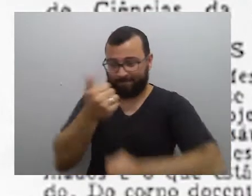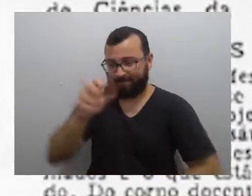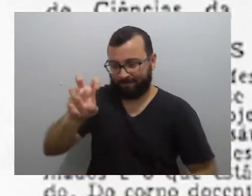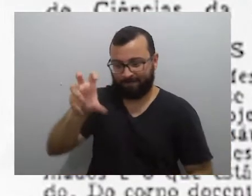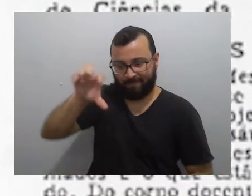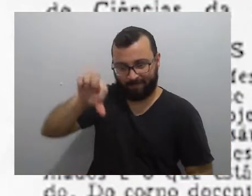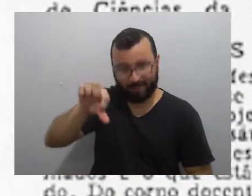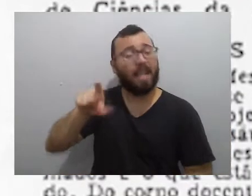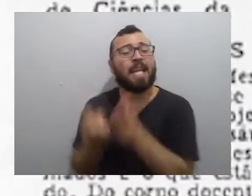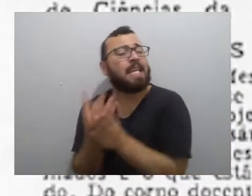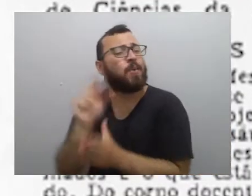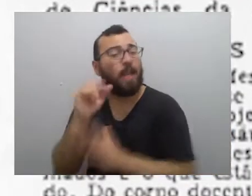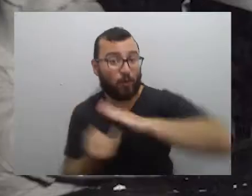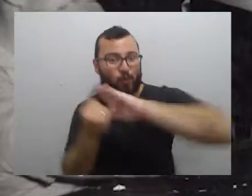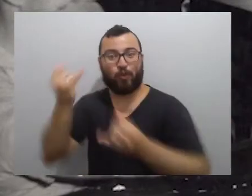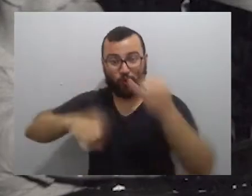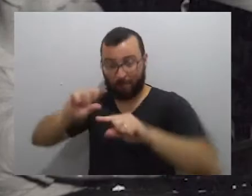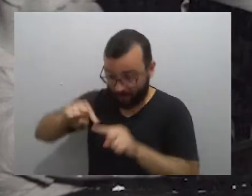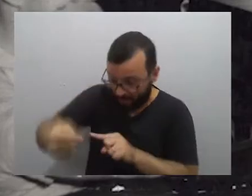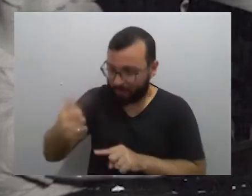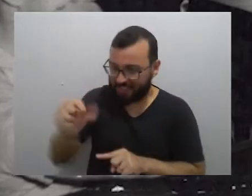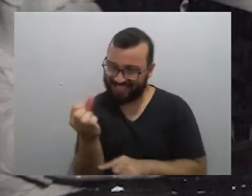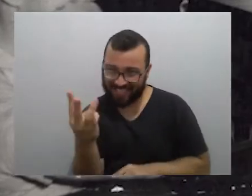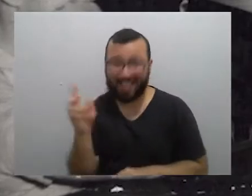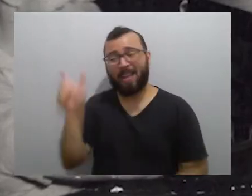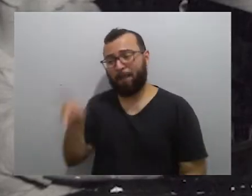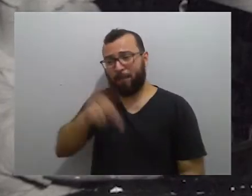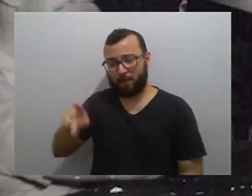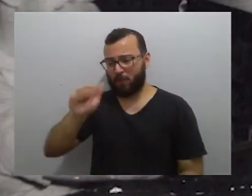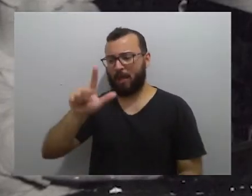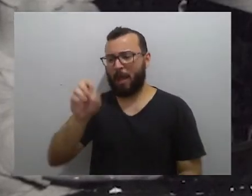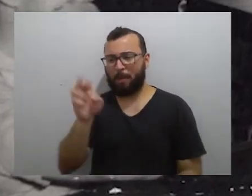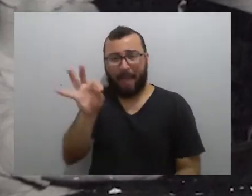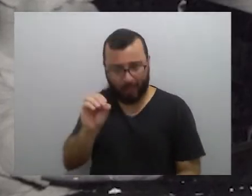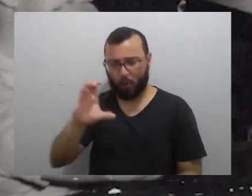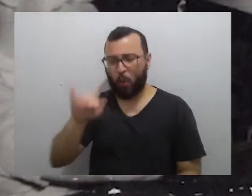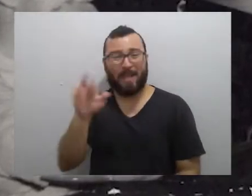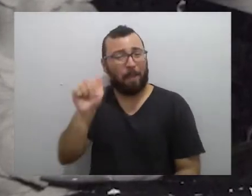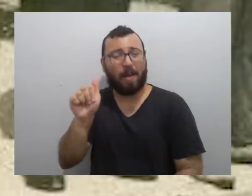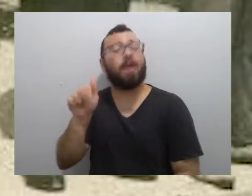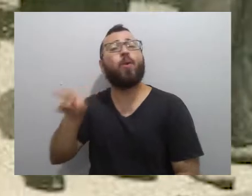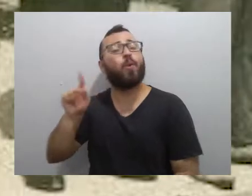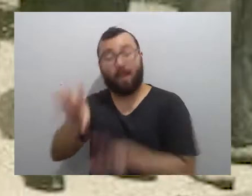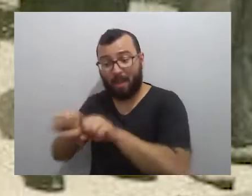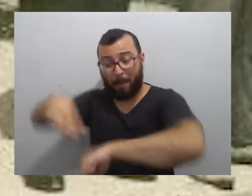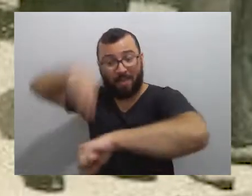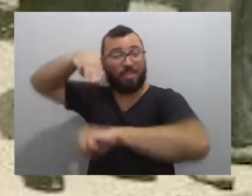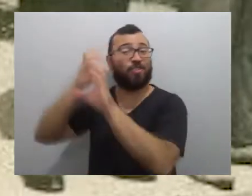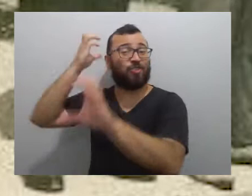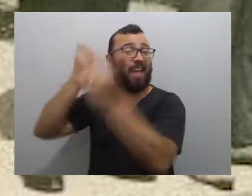do país. 2 anos depois, surgiram outros mestrados e foi criada a Coordenação dos